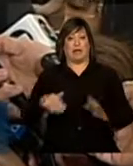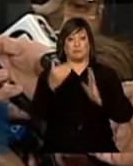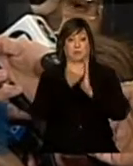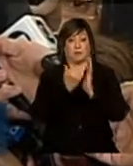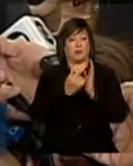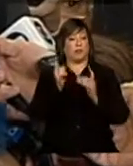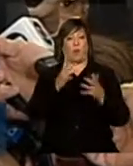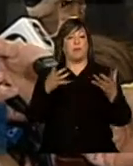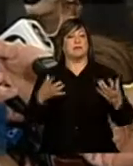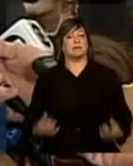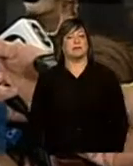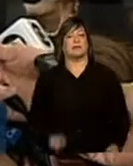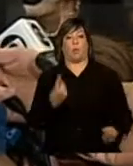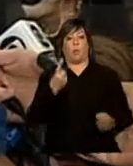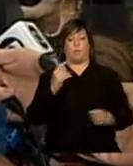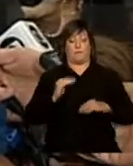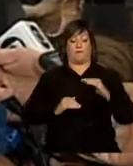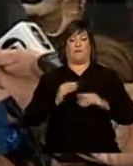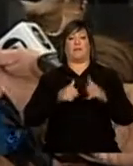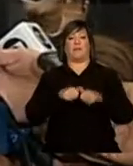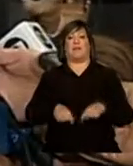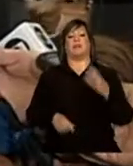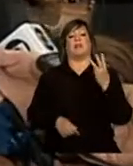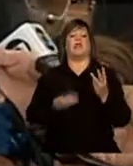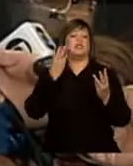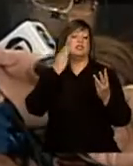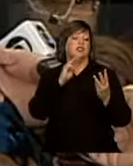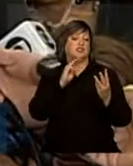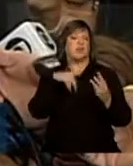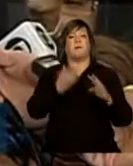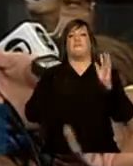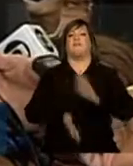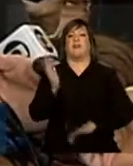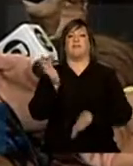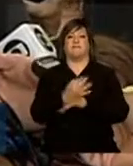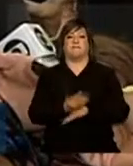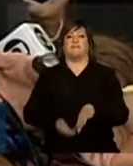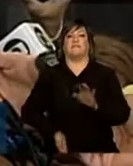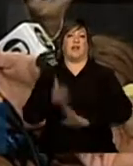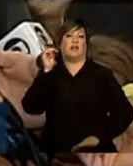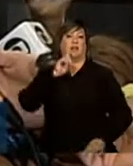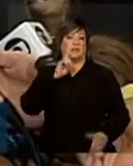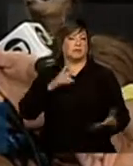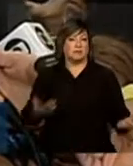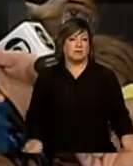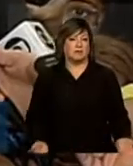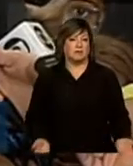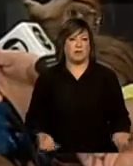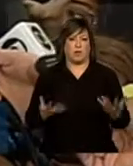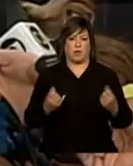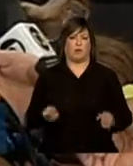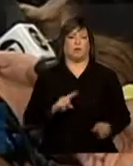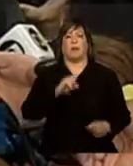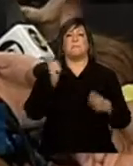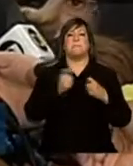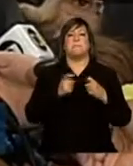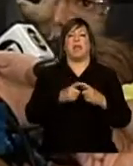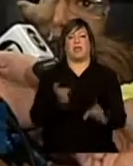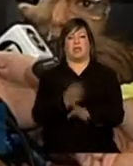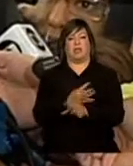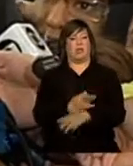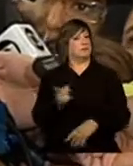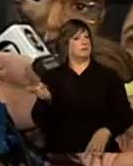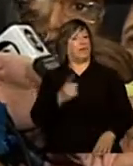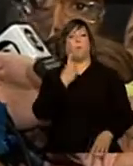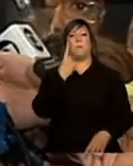um profissional ficar 3 dias e depois tirar férias para ir para Chicago. Não aceita profissional que queira fazer negociação de ficar uma vez